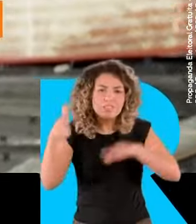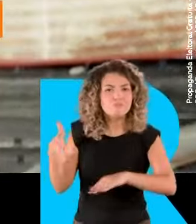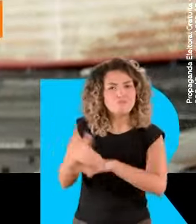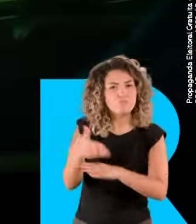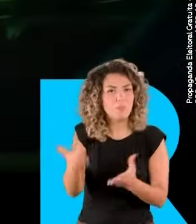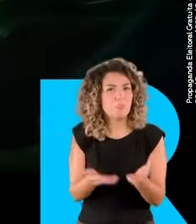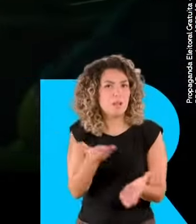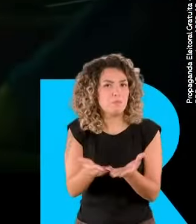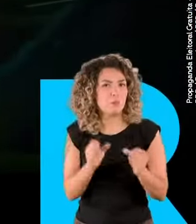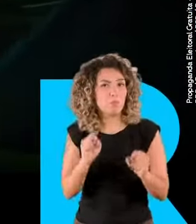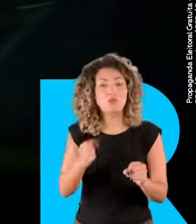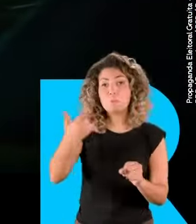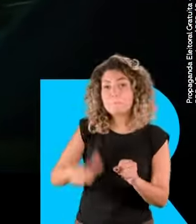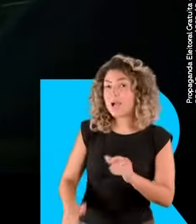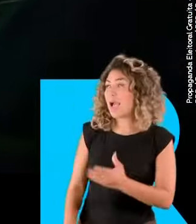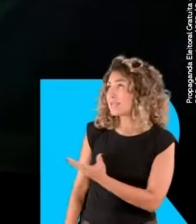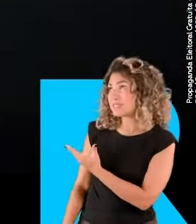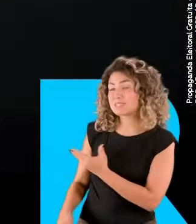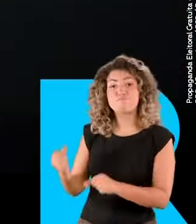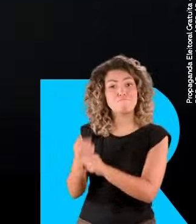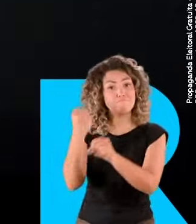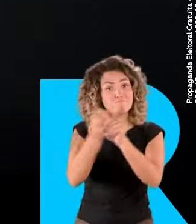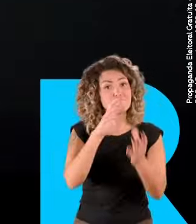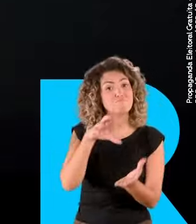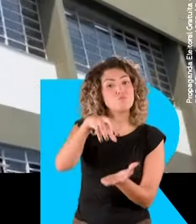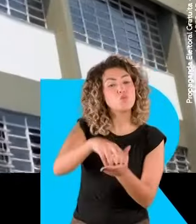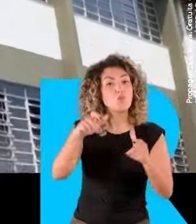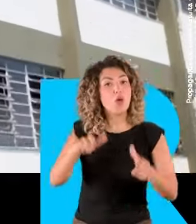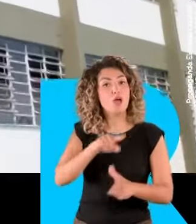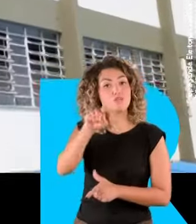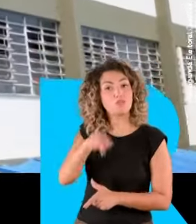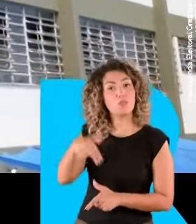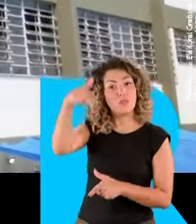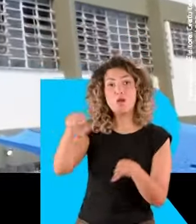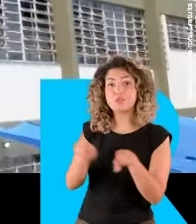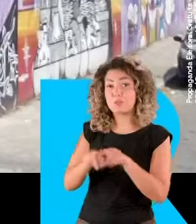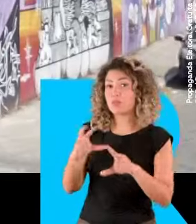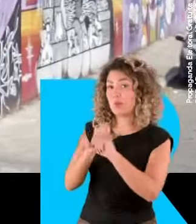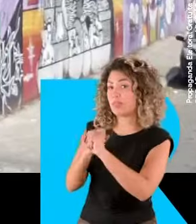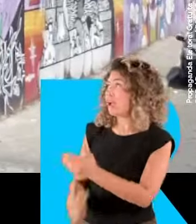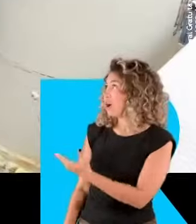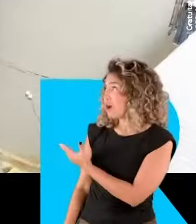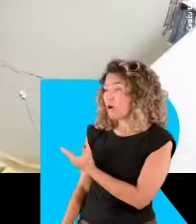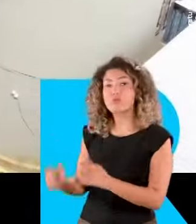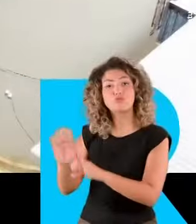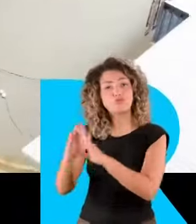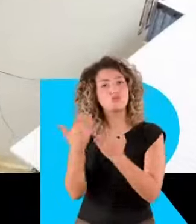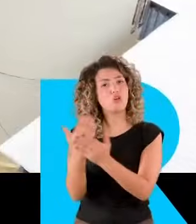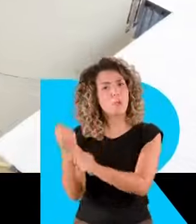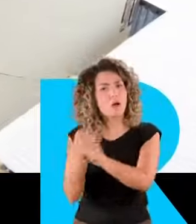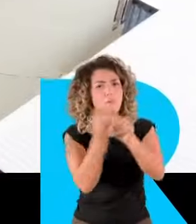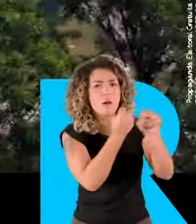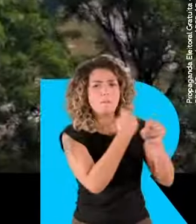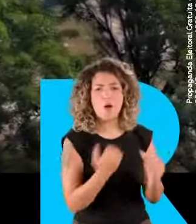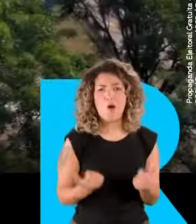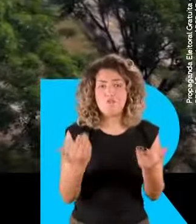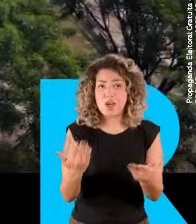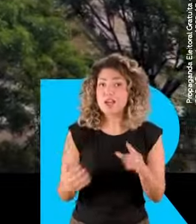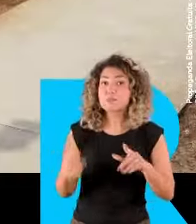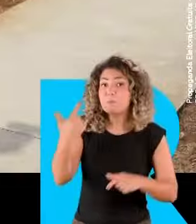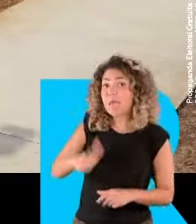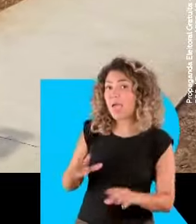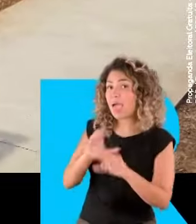autista. Eu vou entregar também o Planetário na Zona Norte. Reformar mais 548 escolas.